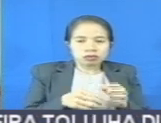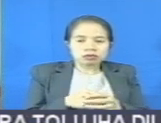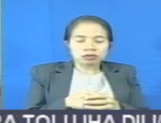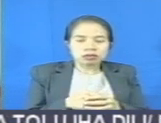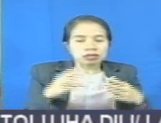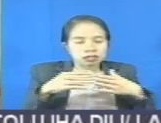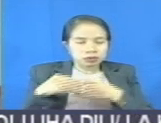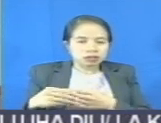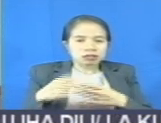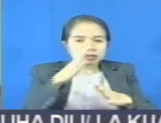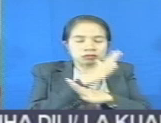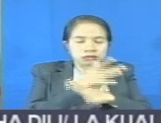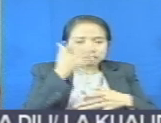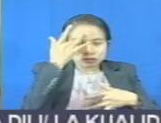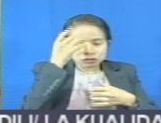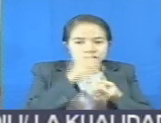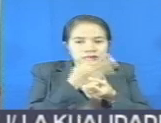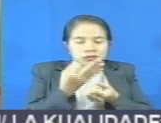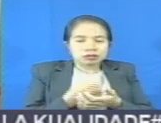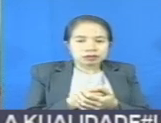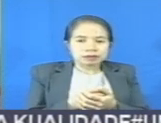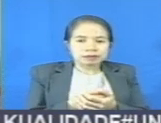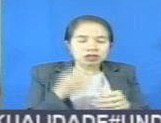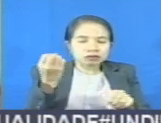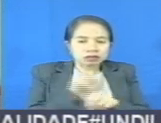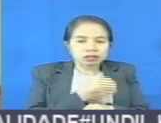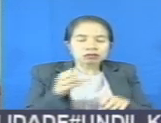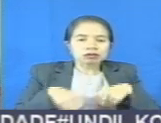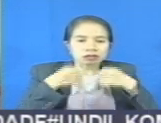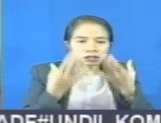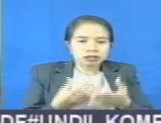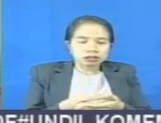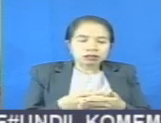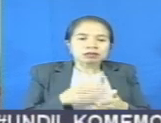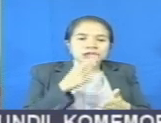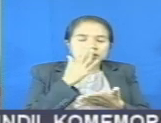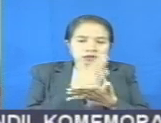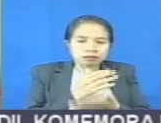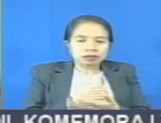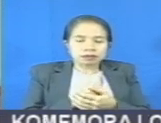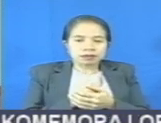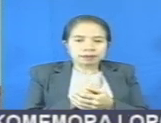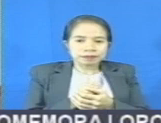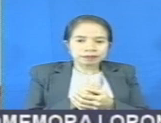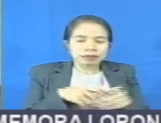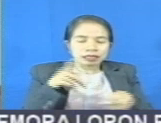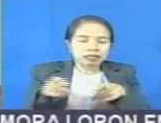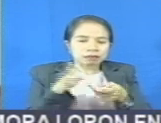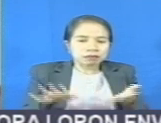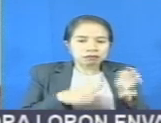combate Covid. Primeiro objetivo é que a OEN evita a torreta de óbitos e a